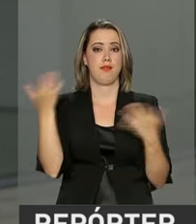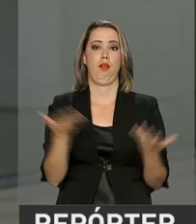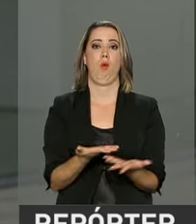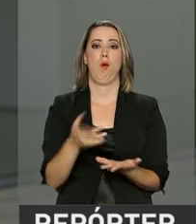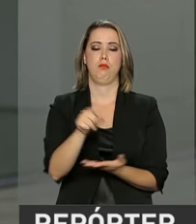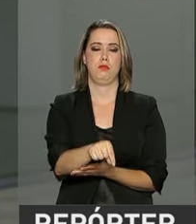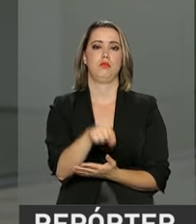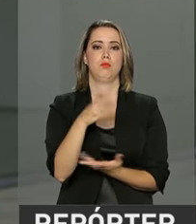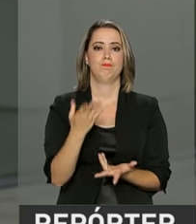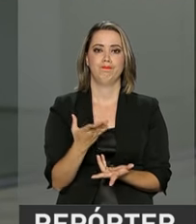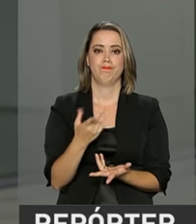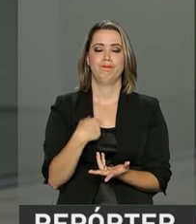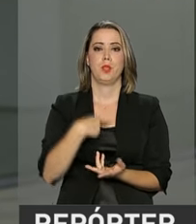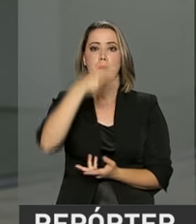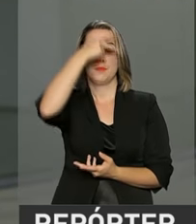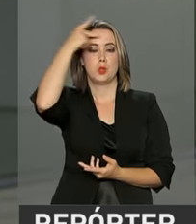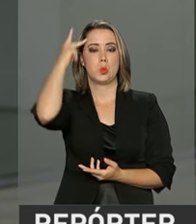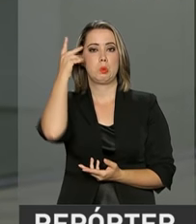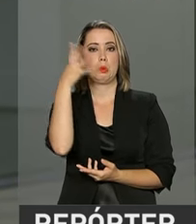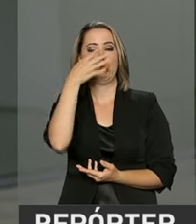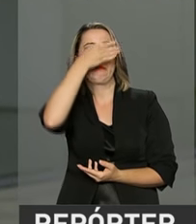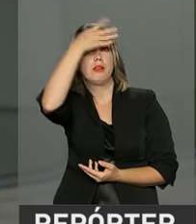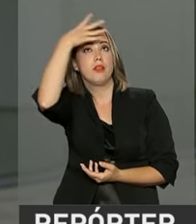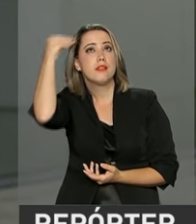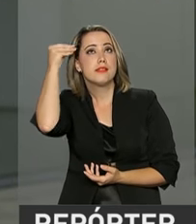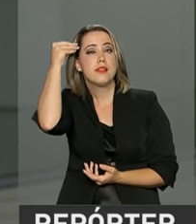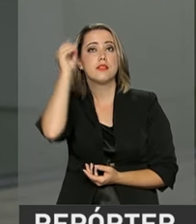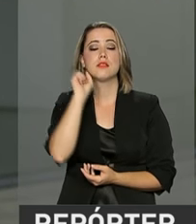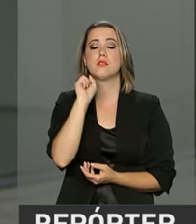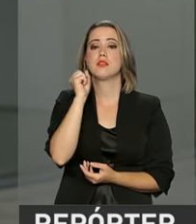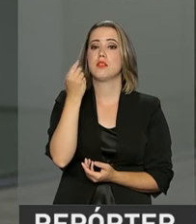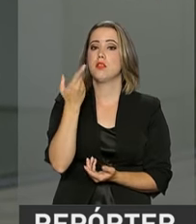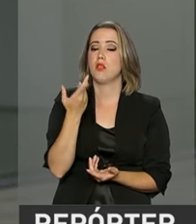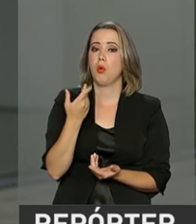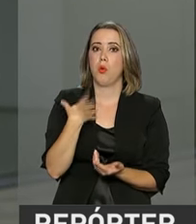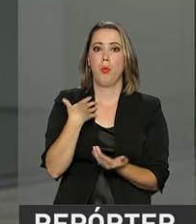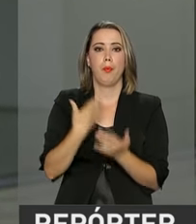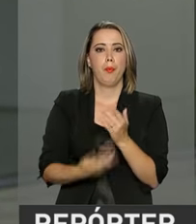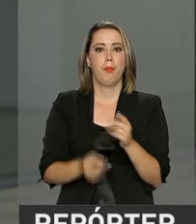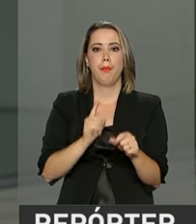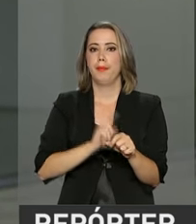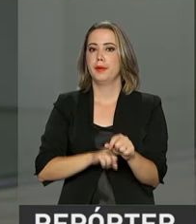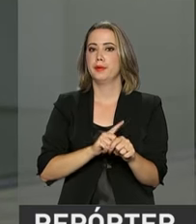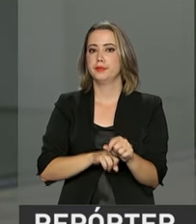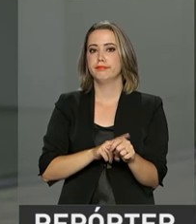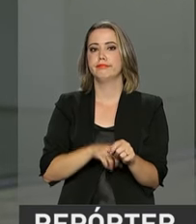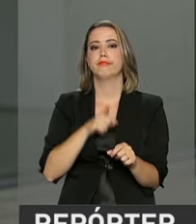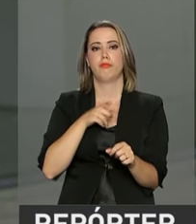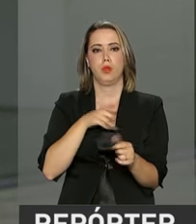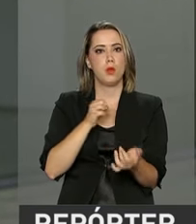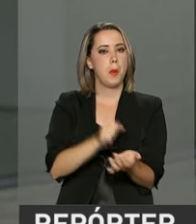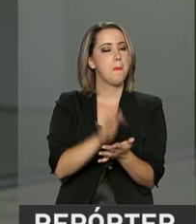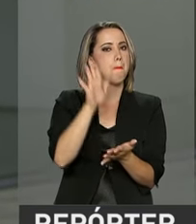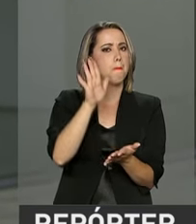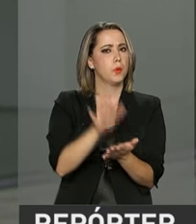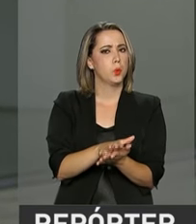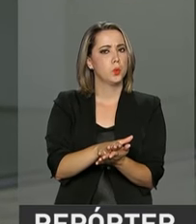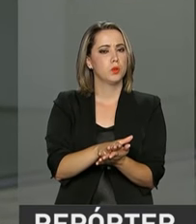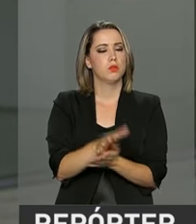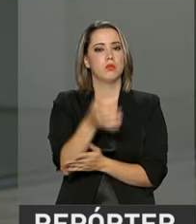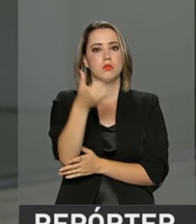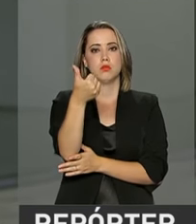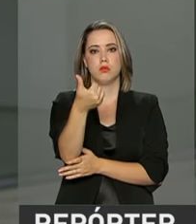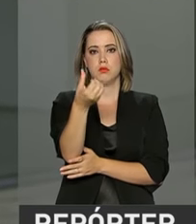contribuinte que não respeitar esse prado que entregar declaração fora depois do dia 28 está sujeito a multa mínima no valor